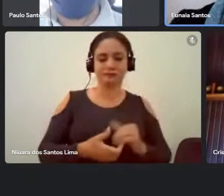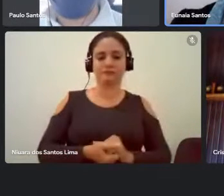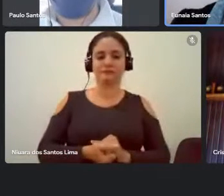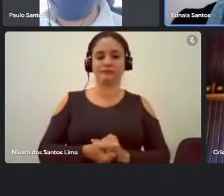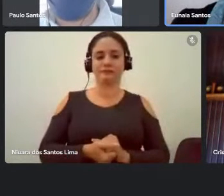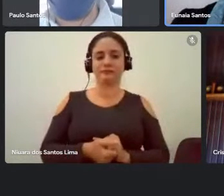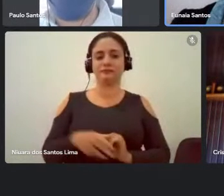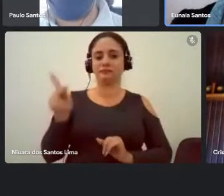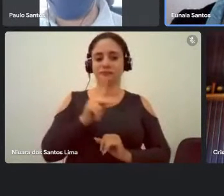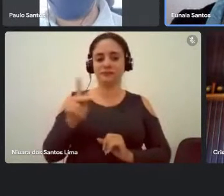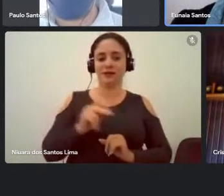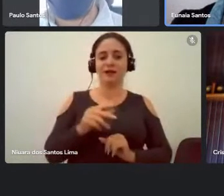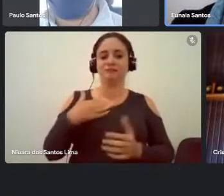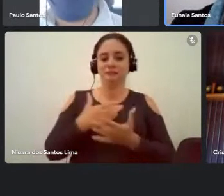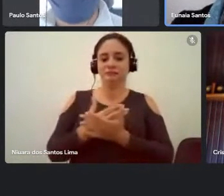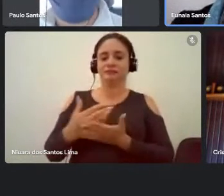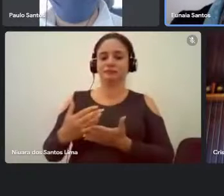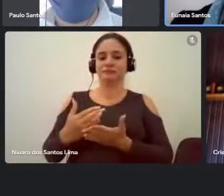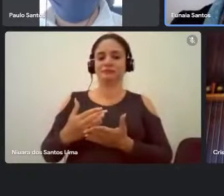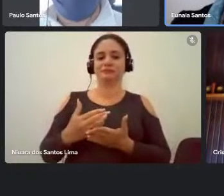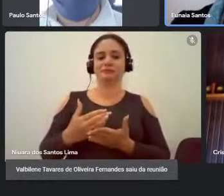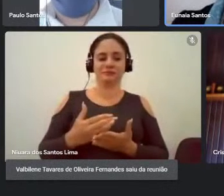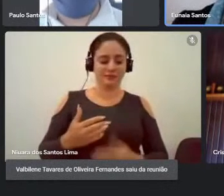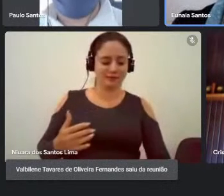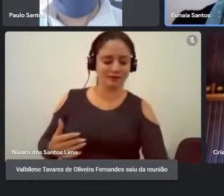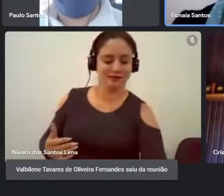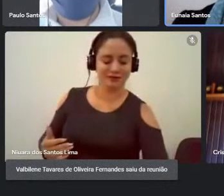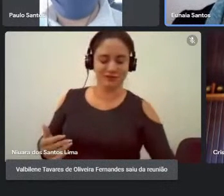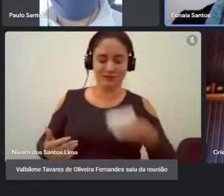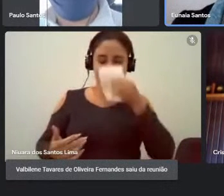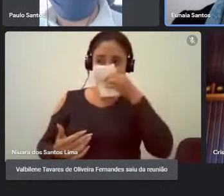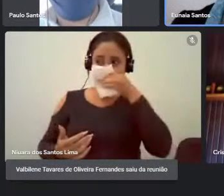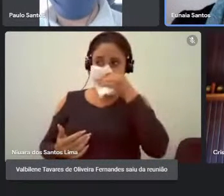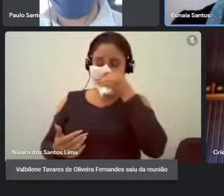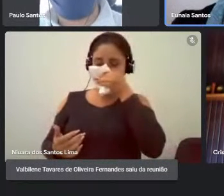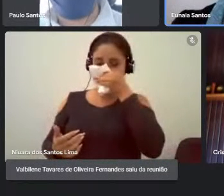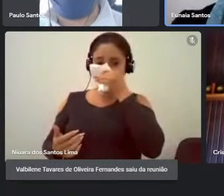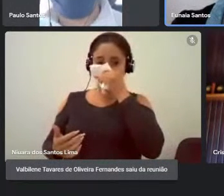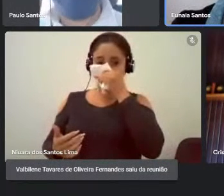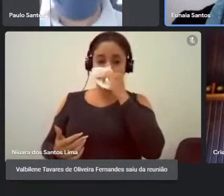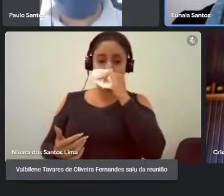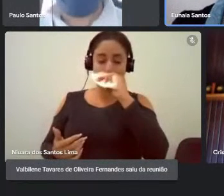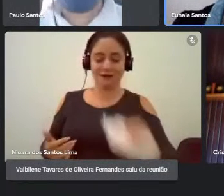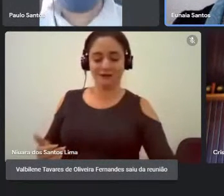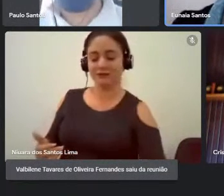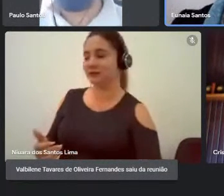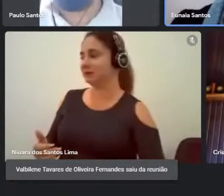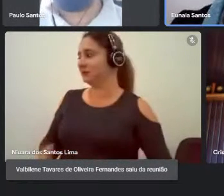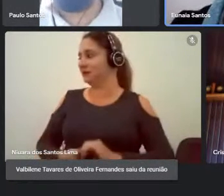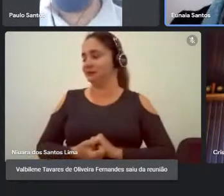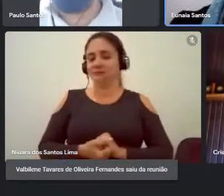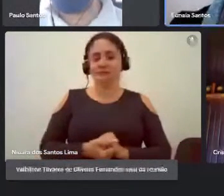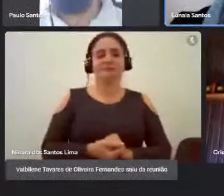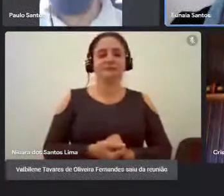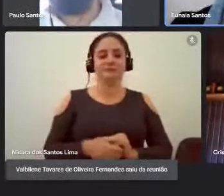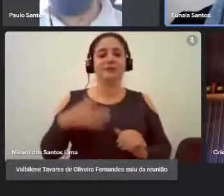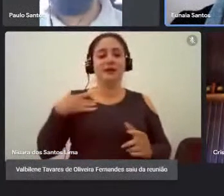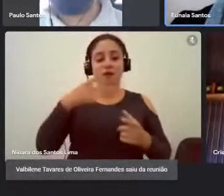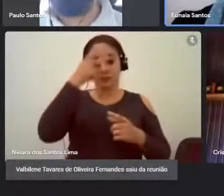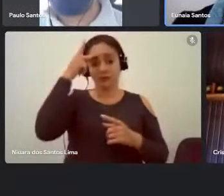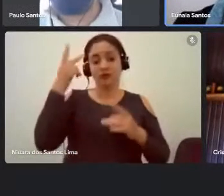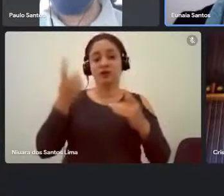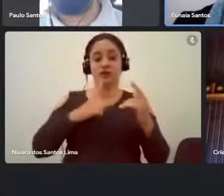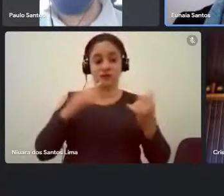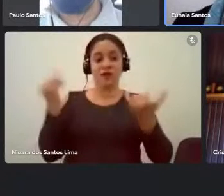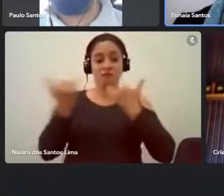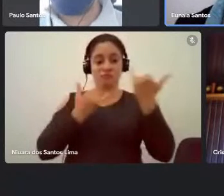antes que o professor inicie a sua fala, eu quero dizer a todos vocês, ouvintes, se vocês tiverem algum